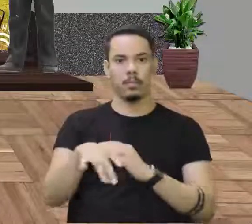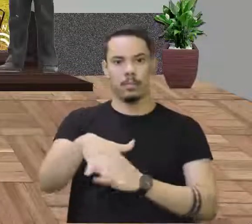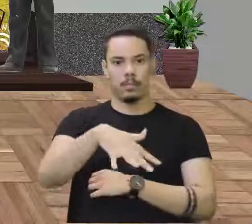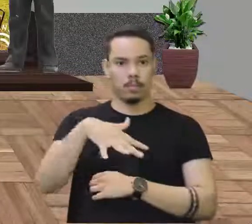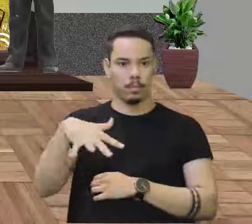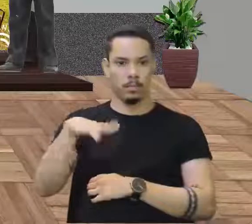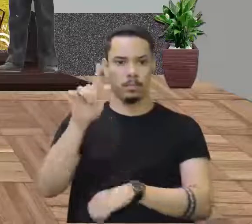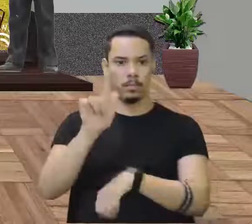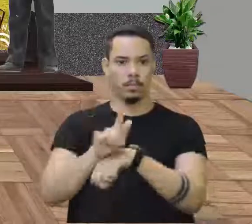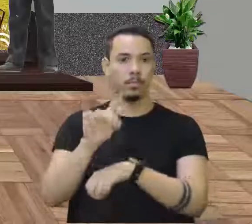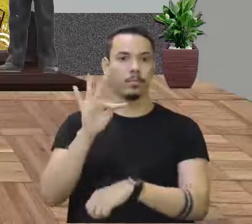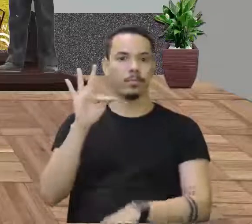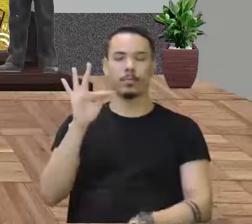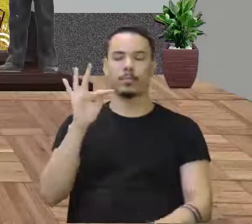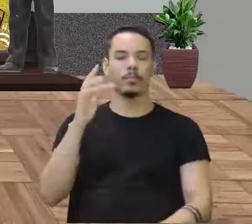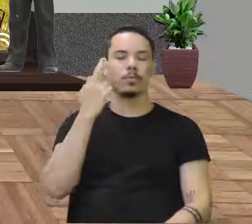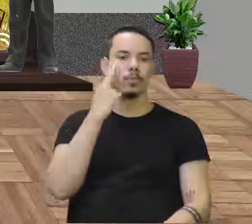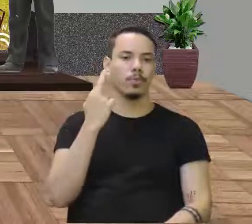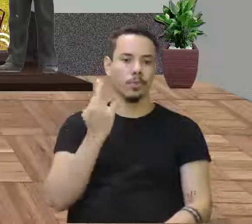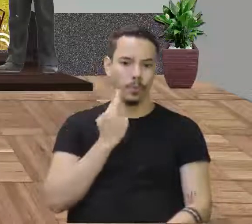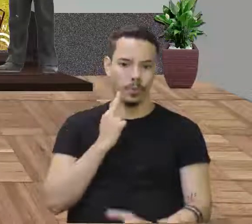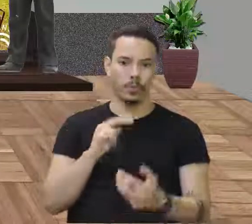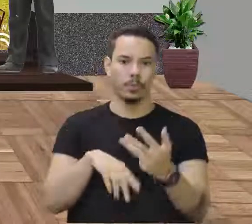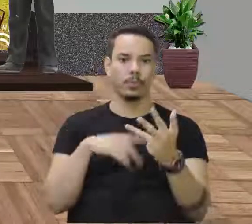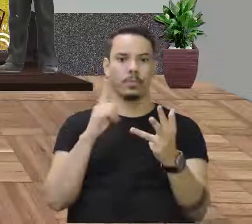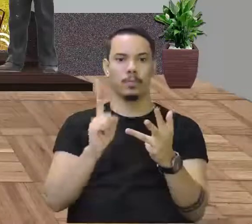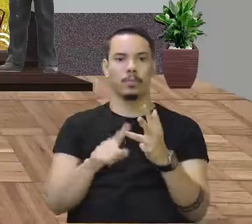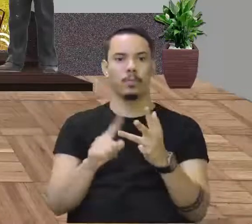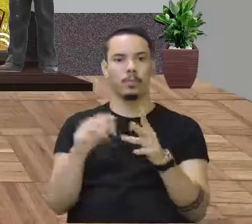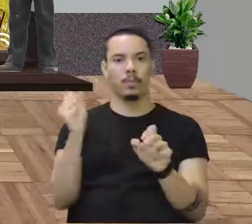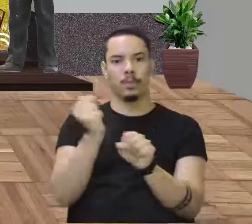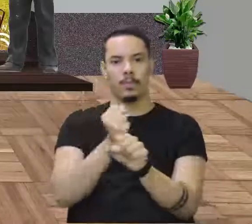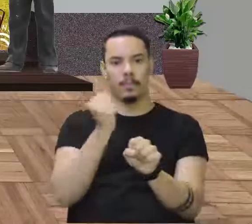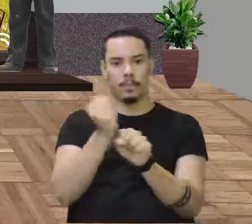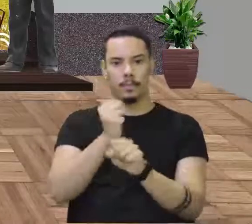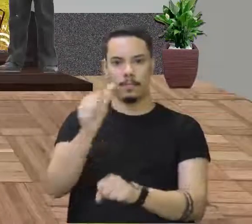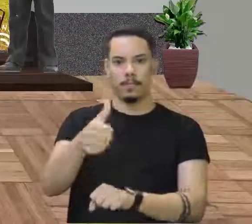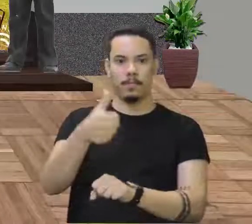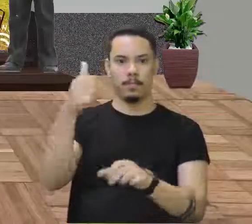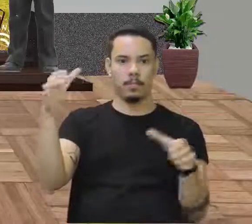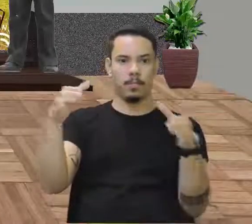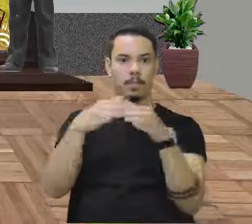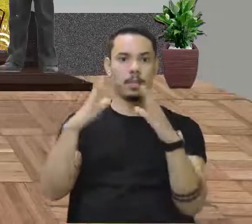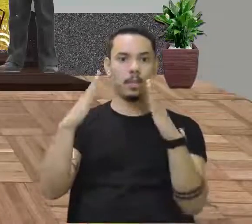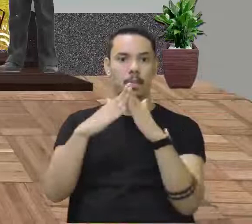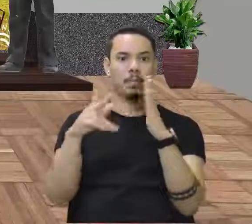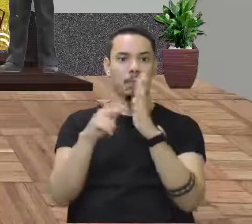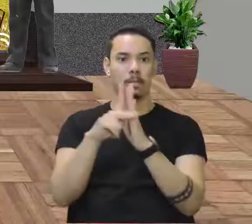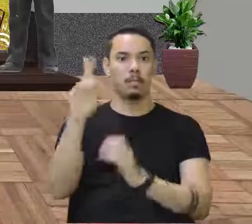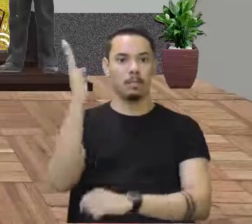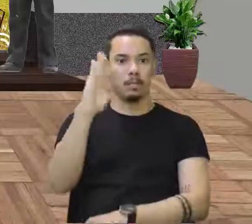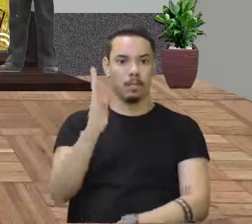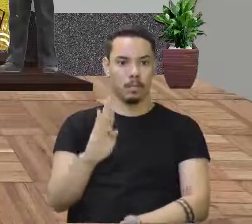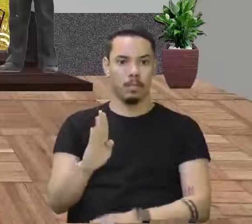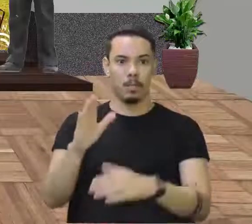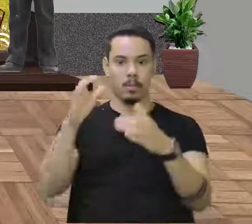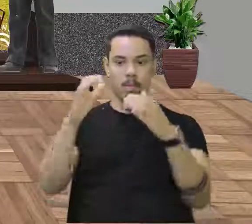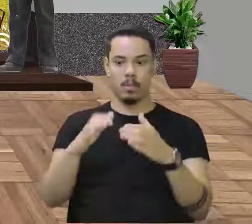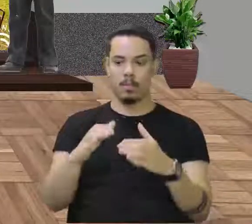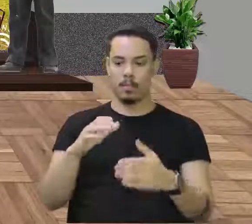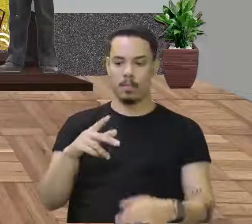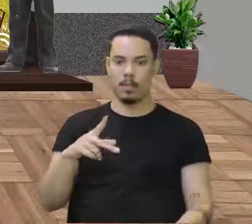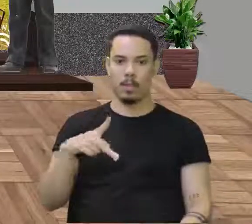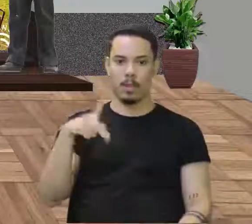território federal de Rondônia, que envolve a construção do primeiro conjunto habitacional do Brasil, que foi o bairro Caiari,